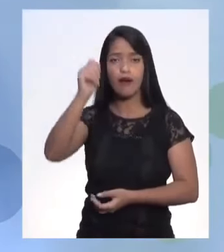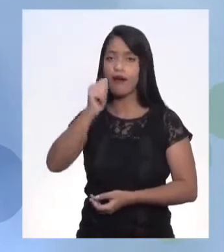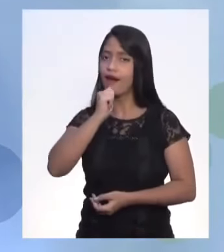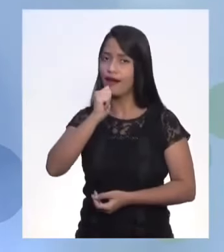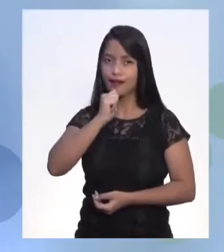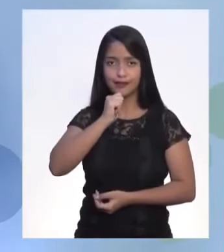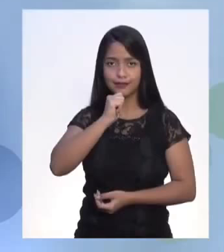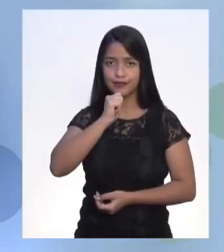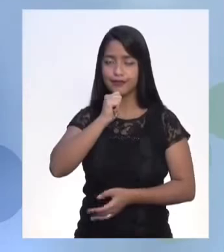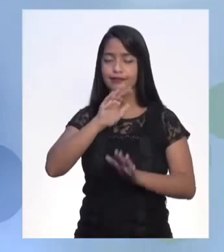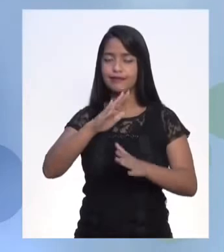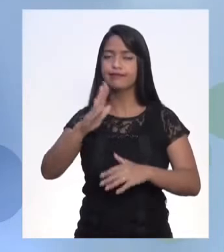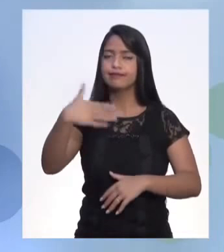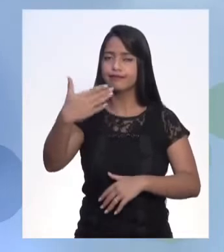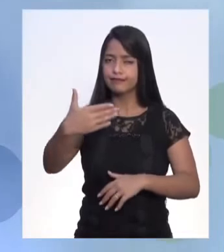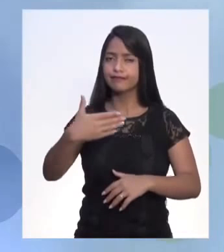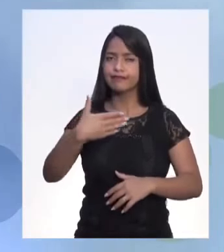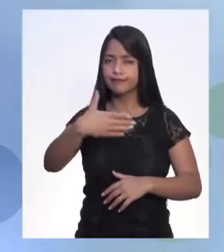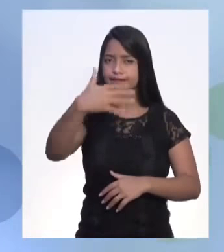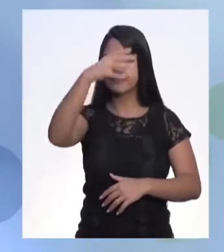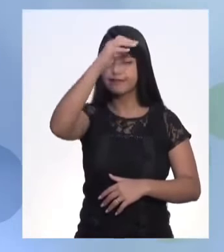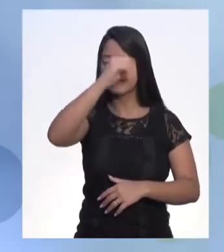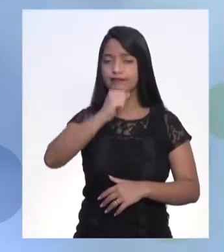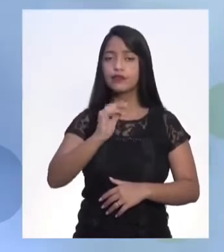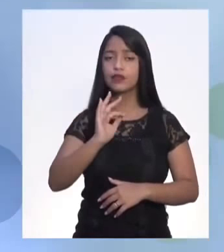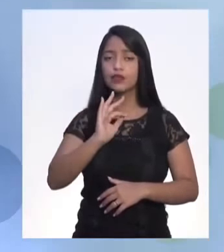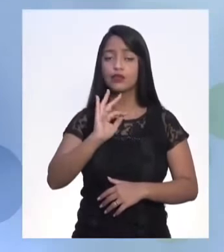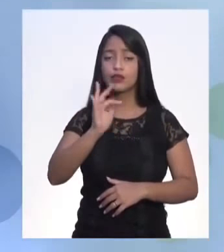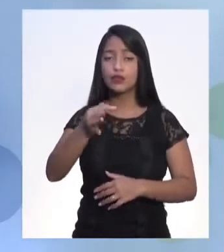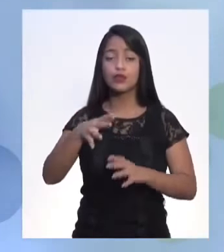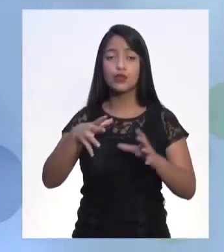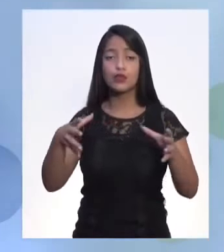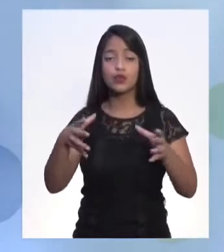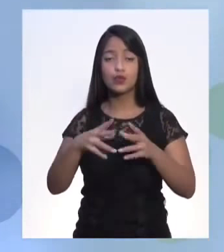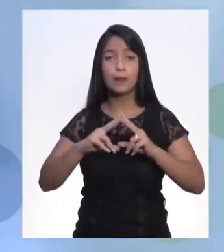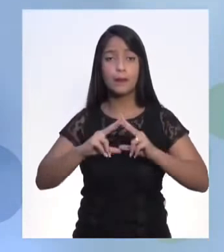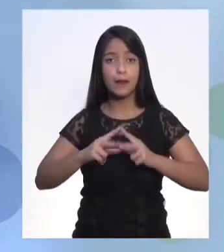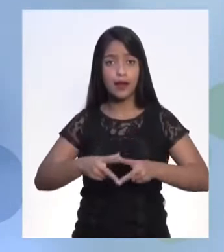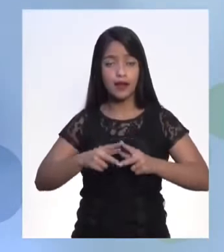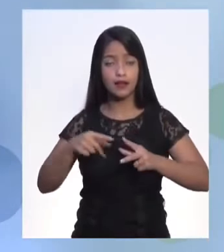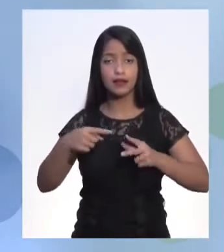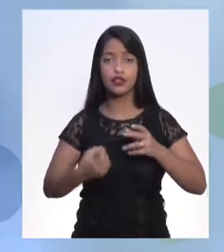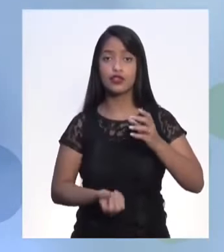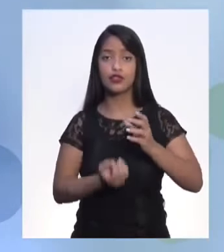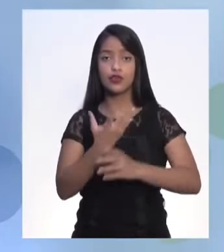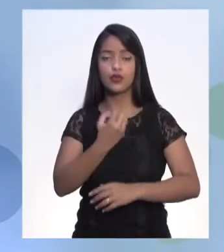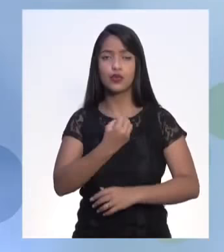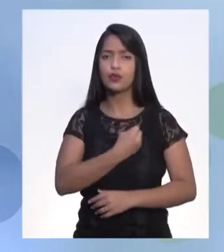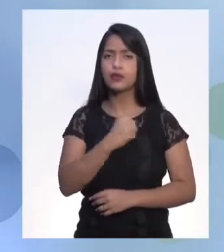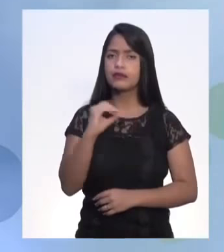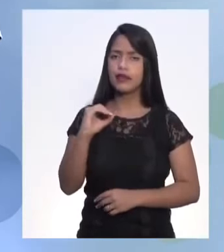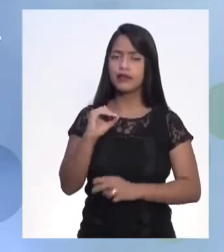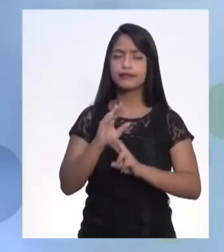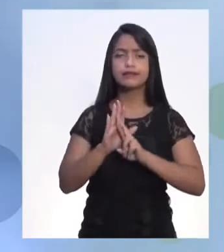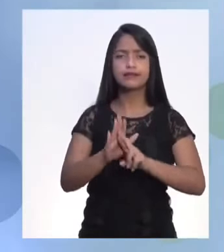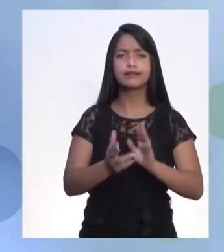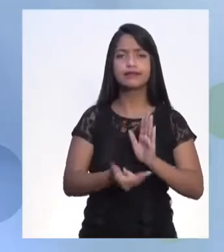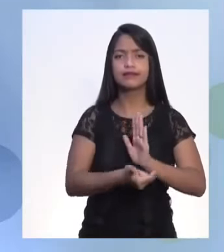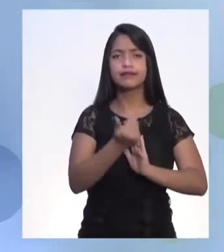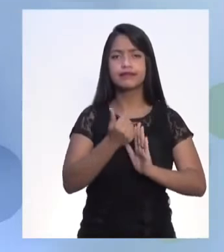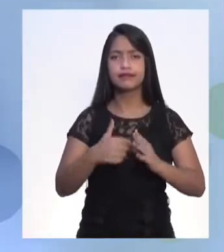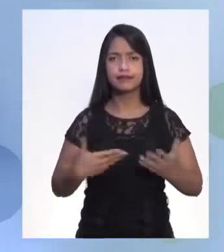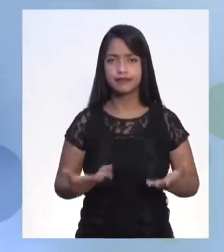para o Zé lá mais a gente vai ver na sequência que os Maias por exemplo havia uma representação para o valor do zero s